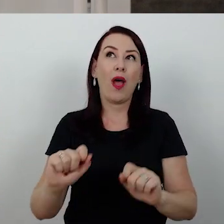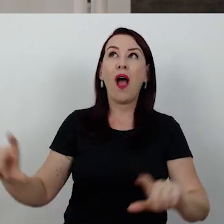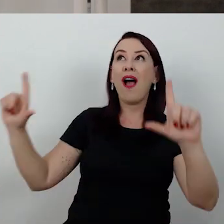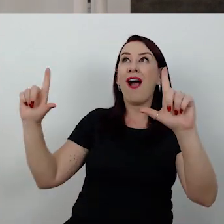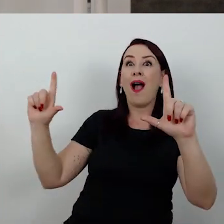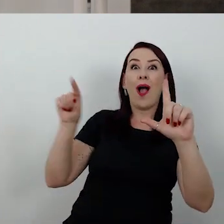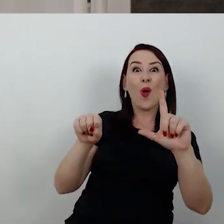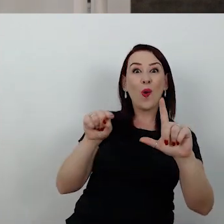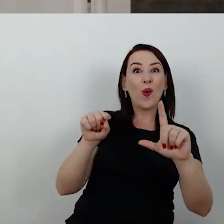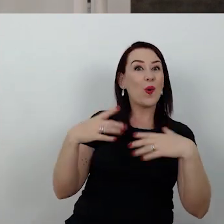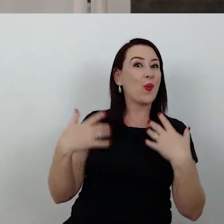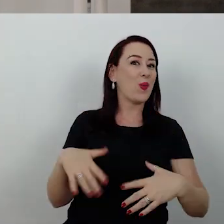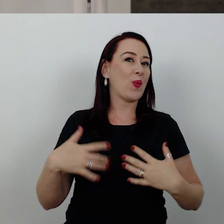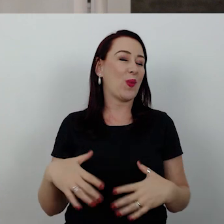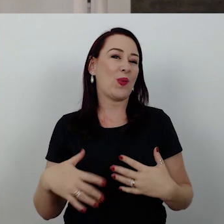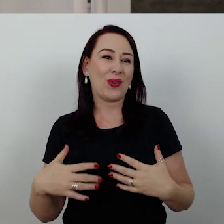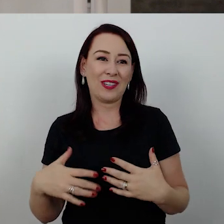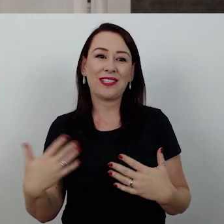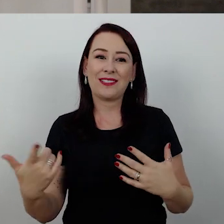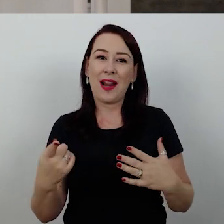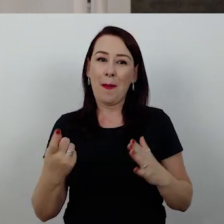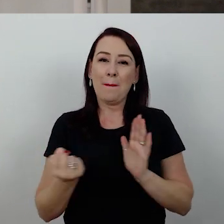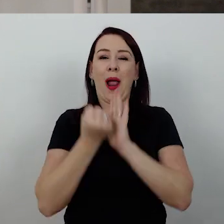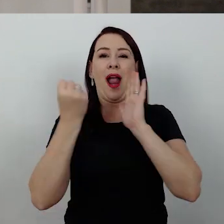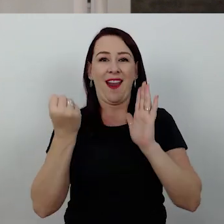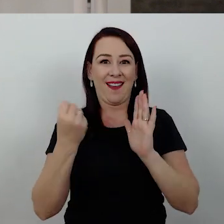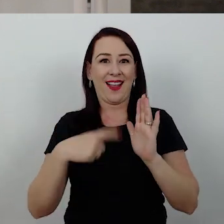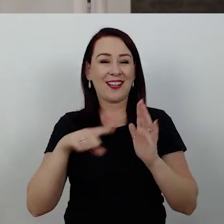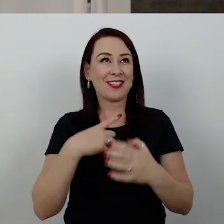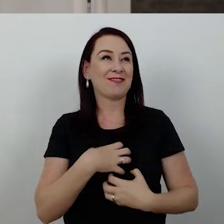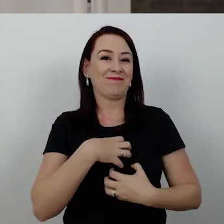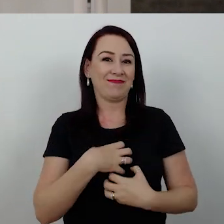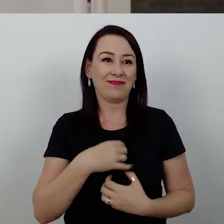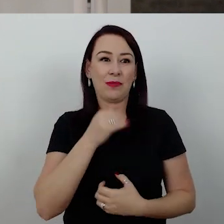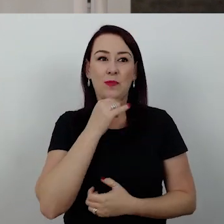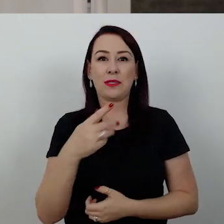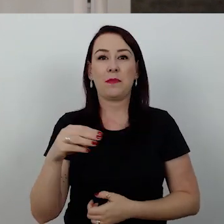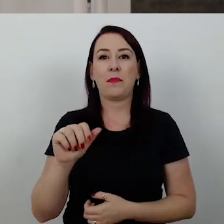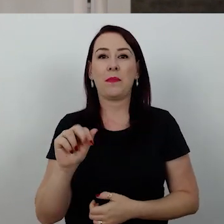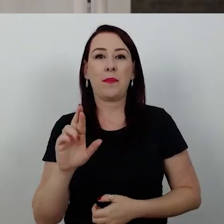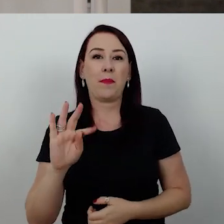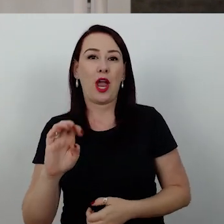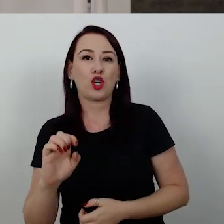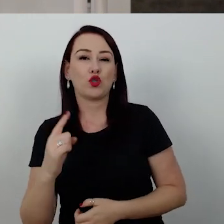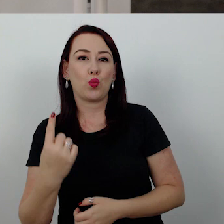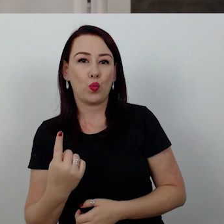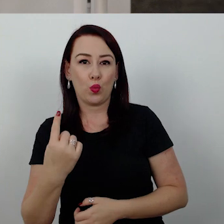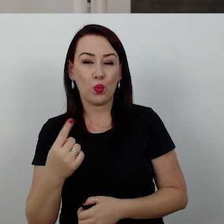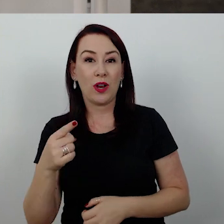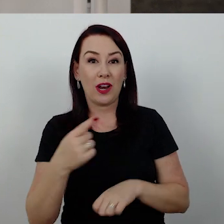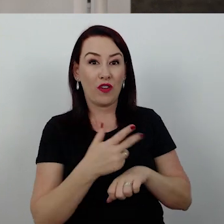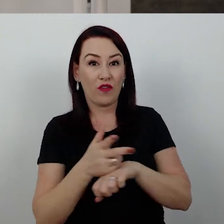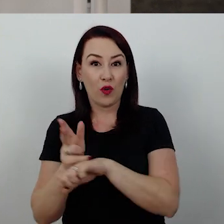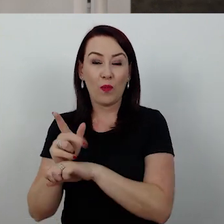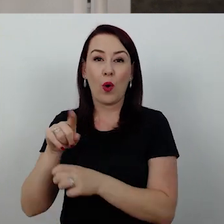projetado. E eu acho que isso é uma máxima, assim. A gente tem o caso do Marte 1, que é um filme produzido por